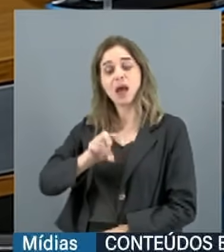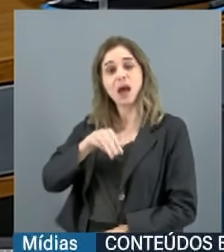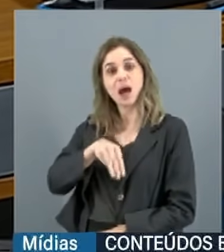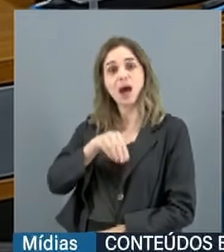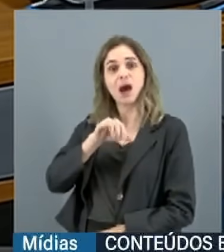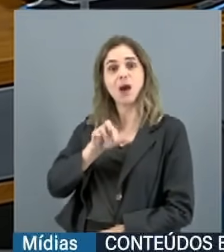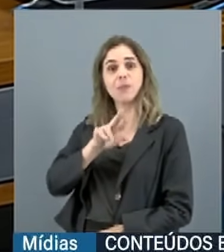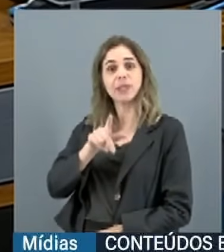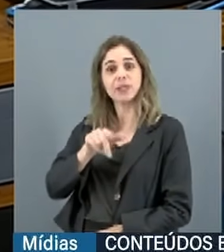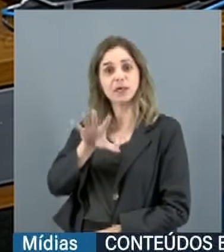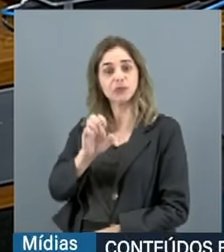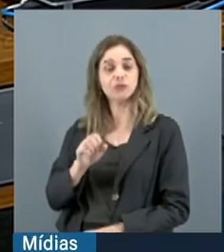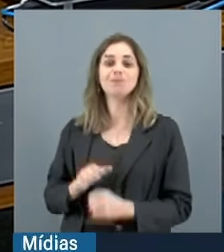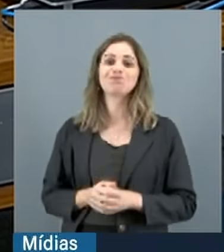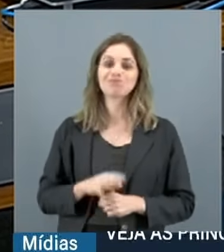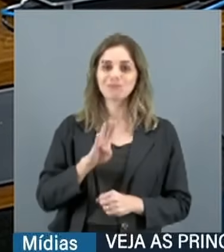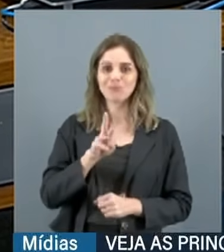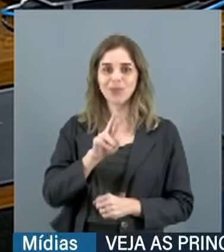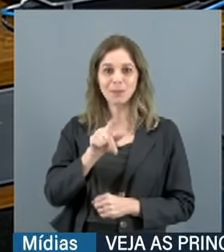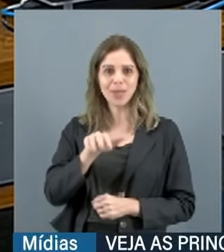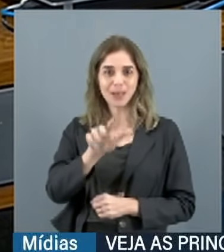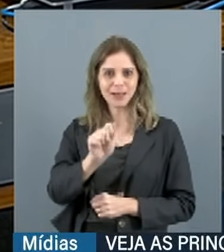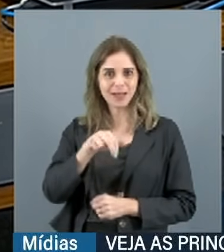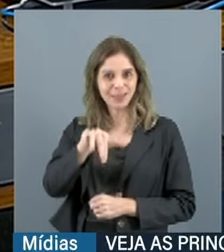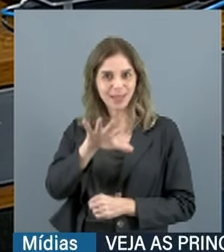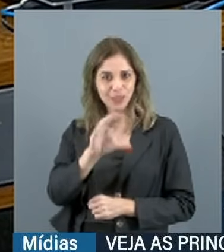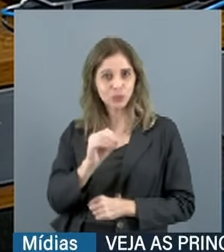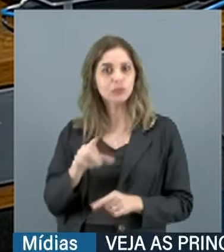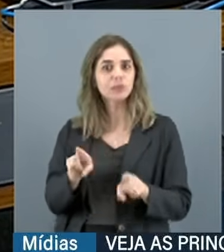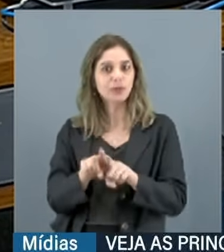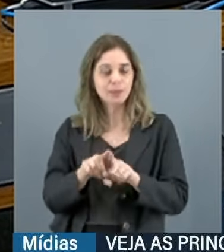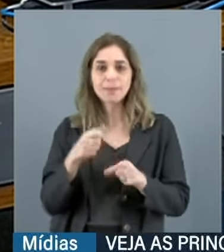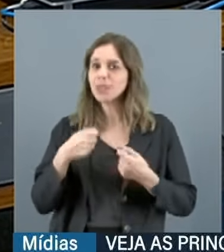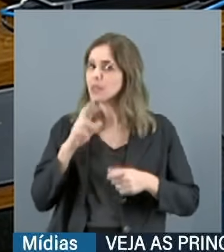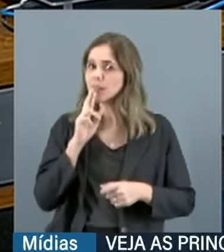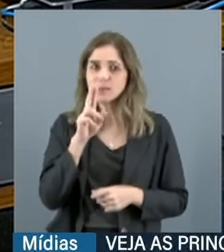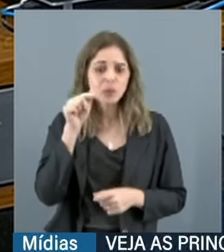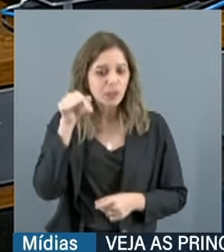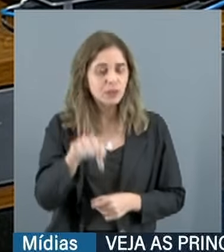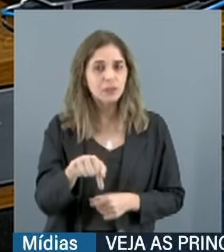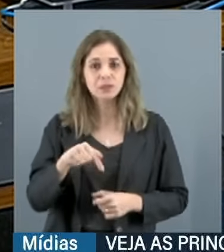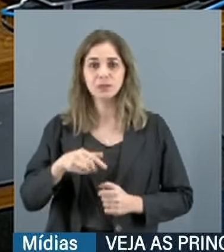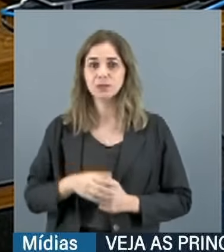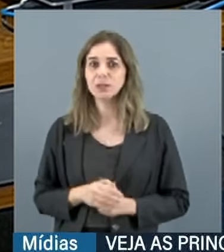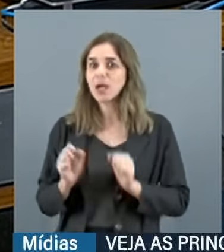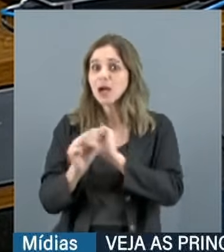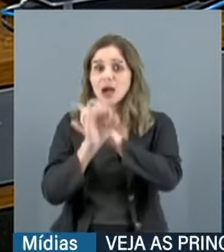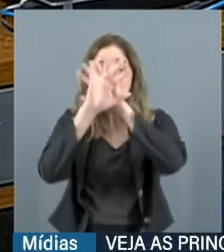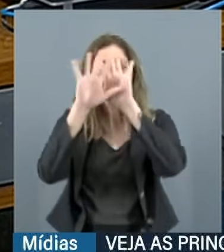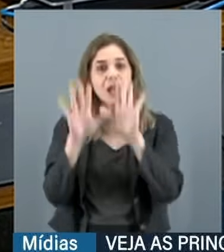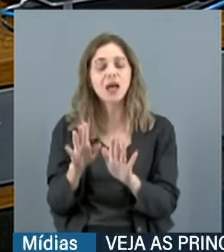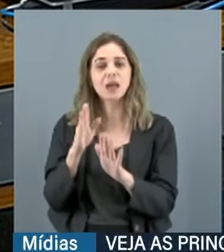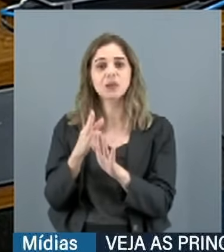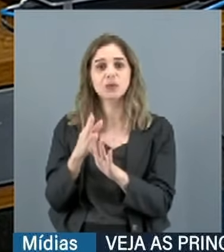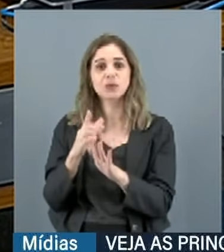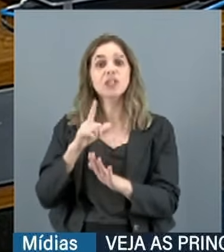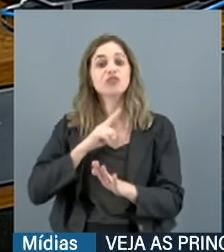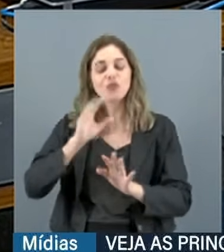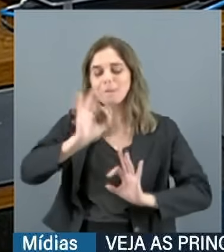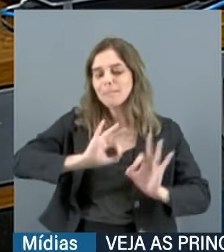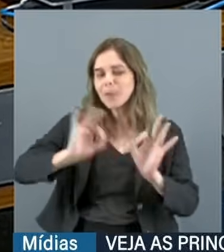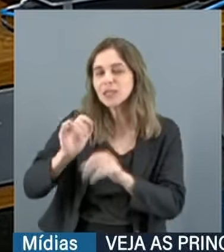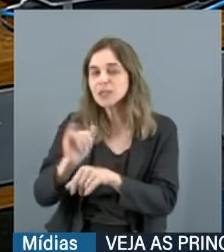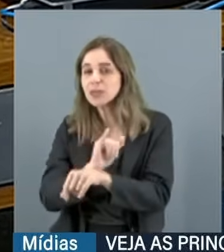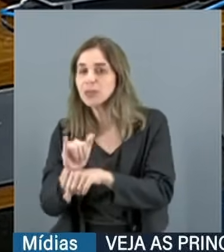disse. Braga Neto é outro, que preciso responder aqui, presidente. Fica cada vez mais claro que havia um planejamento para isso, e